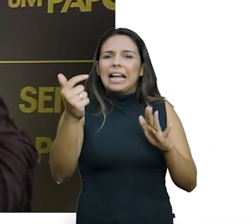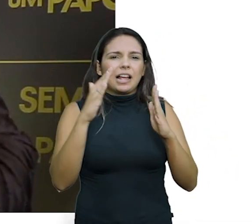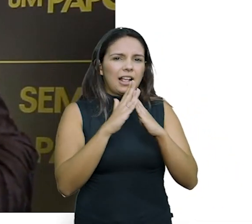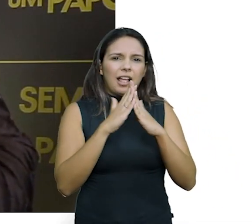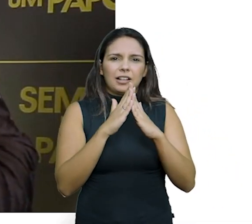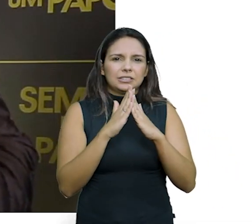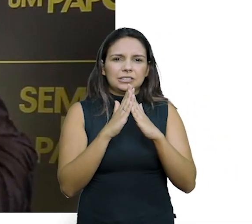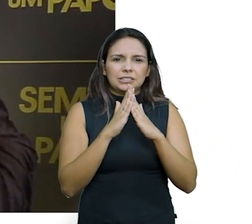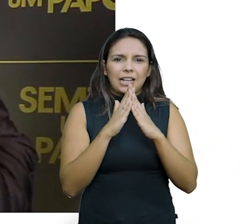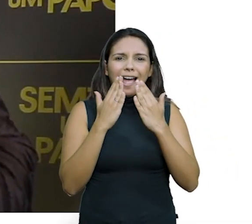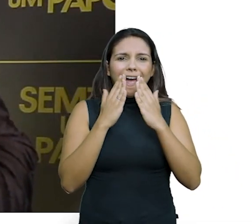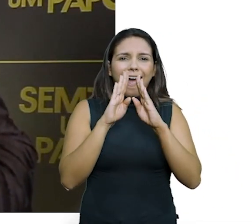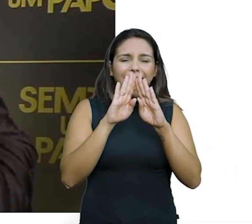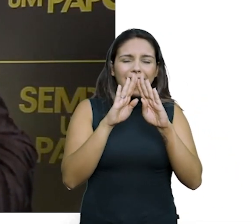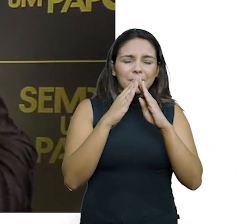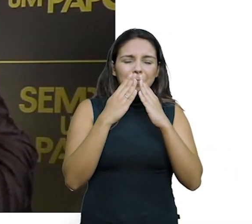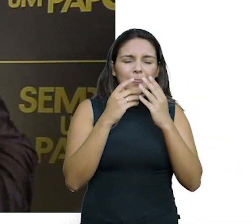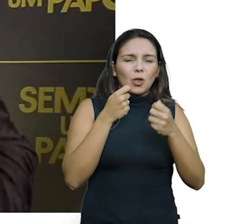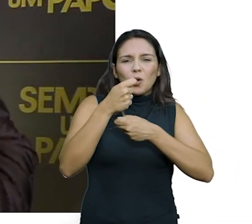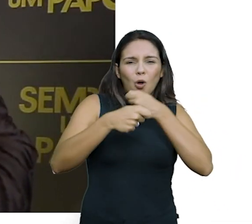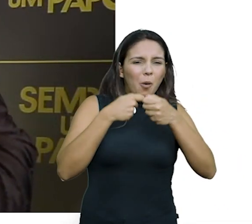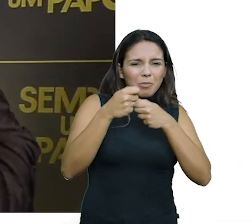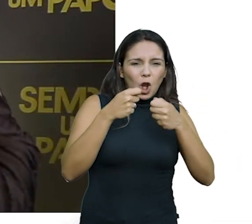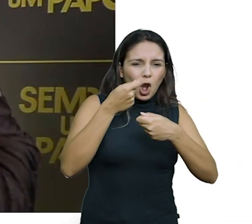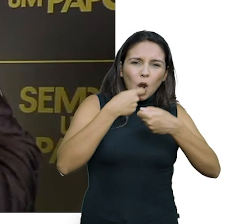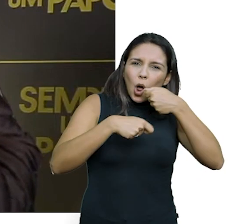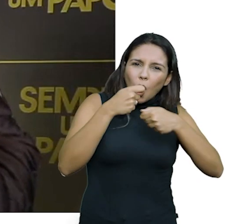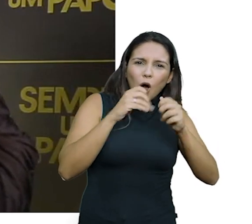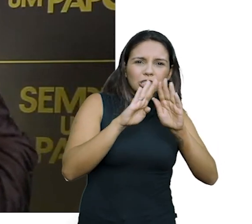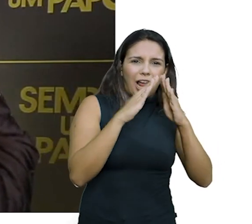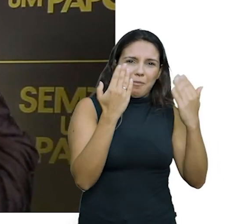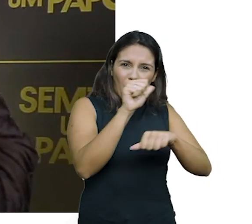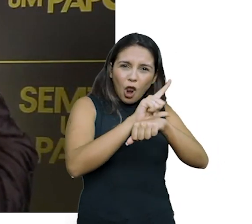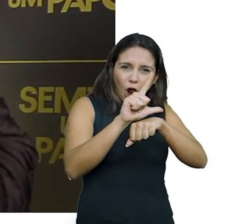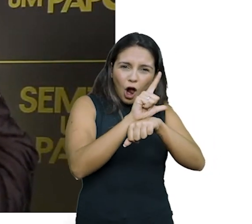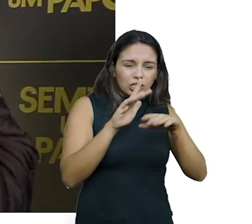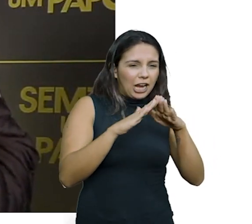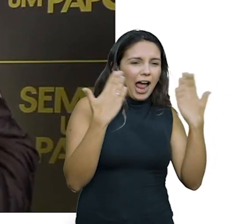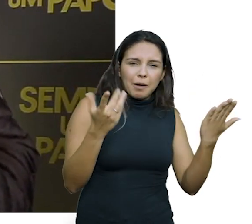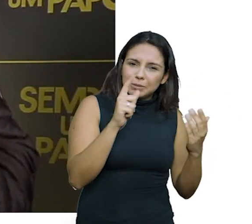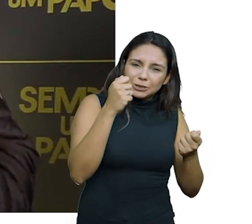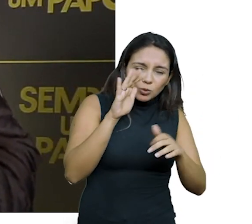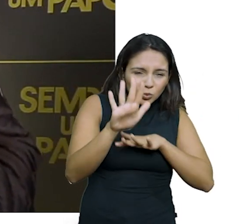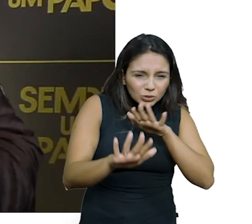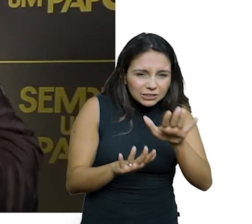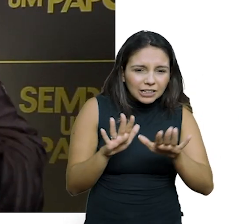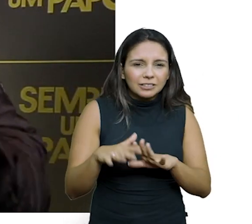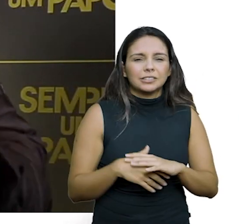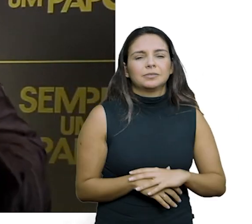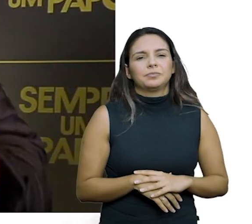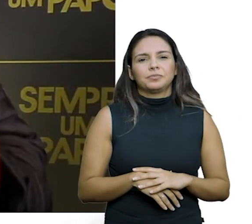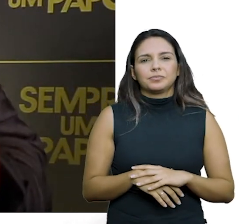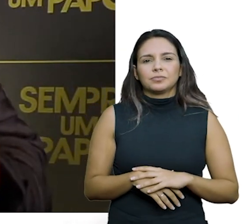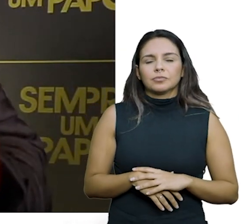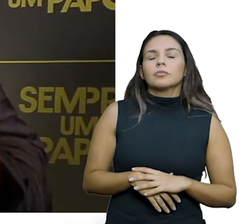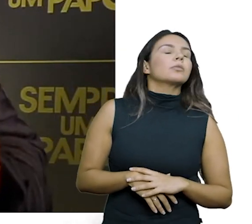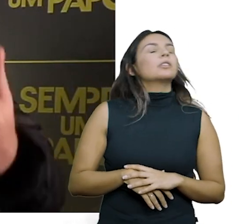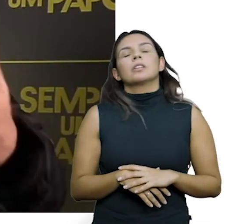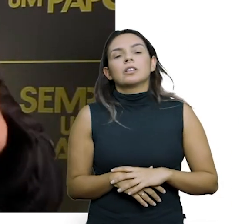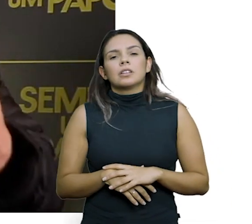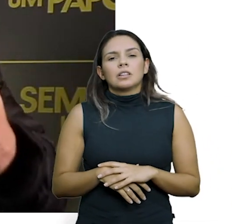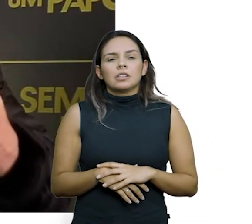de casa e abrir o comércio. Não pode. Não pode. Sabe, a própria abertura intermitente é uma pergunta em